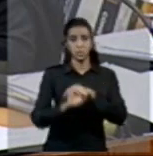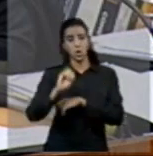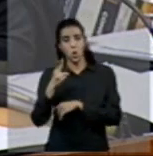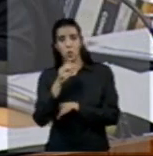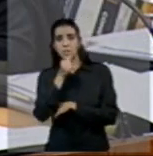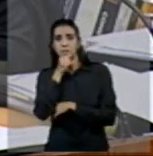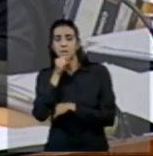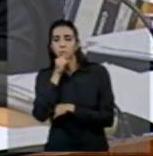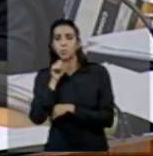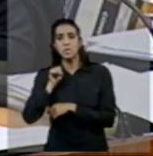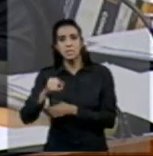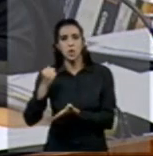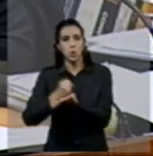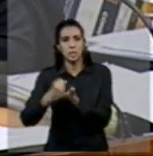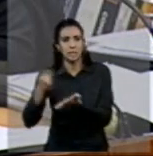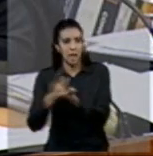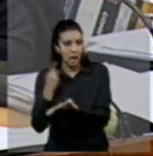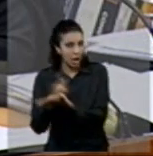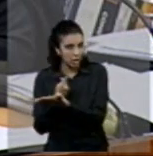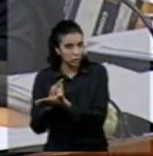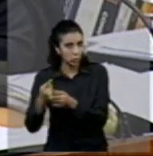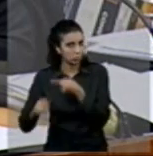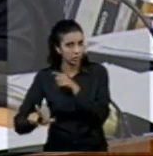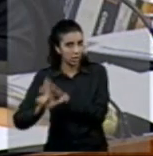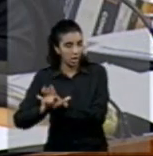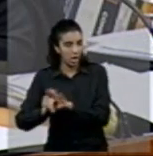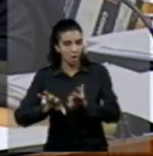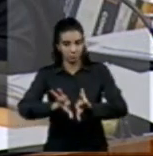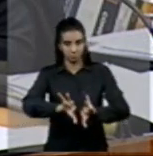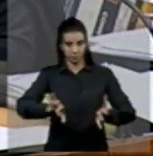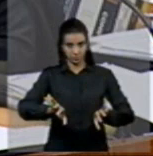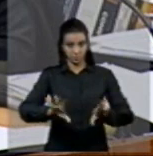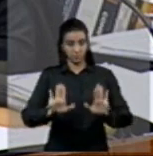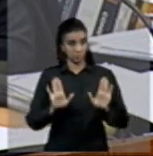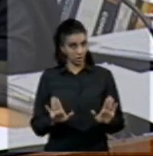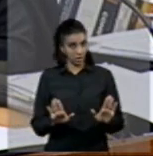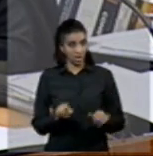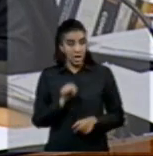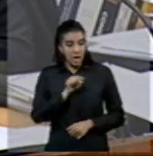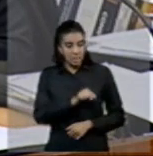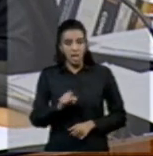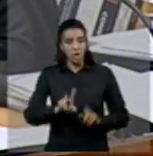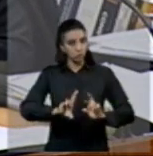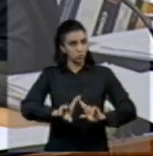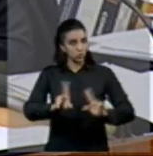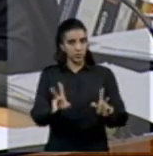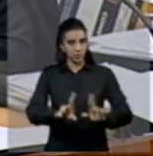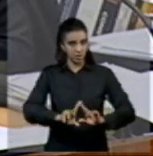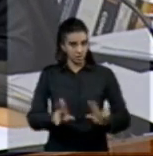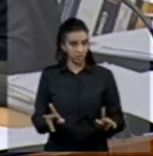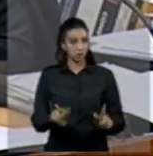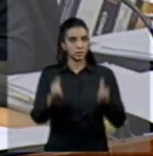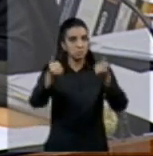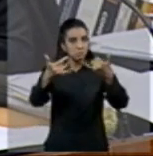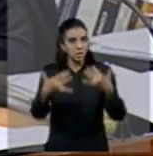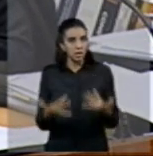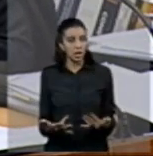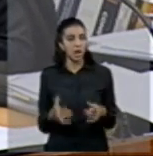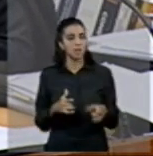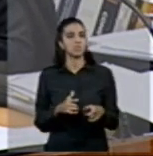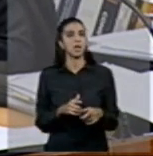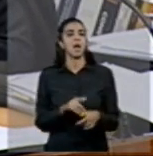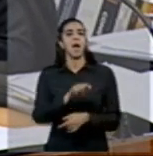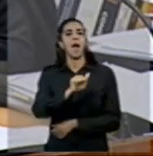intermediação de mão de obra, dizendo inicialmente que essa diferenciação de terceirização de